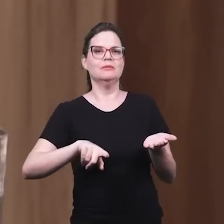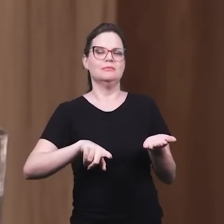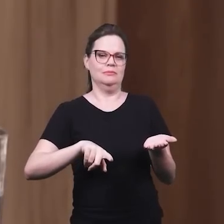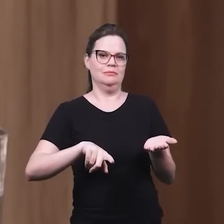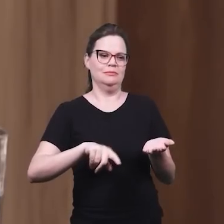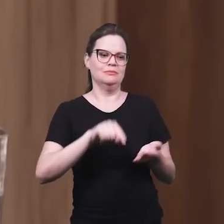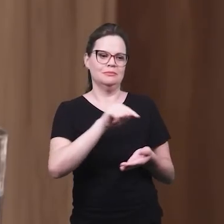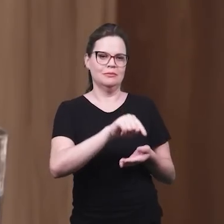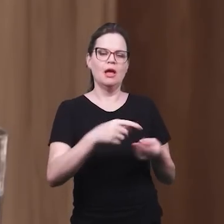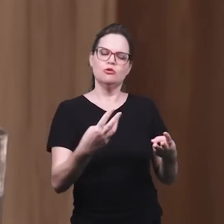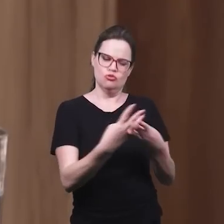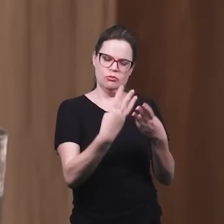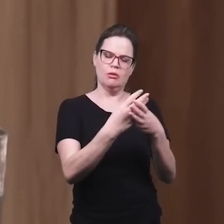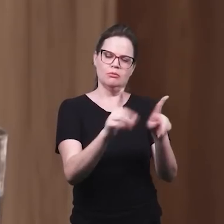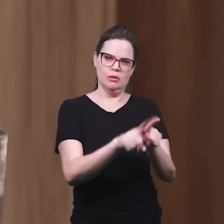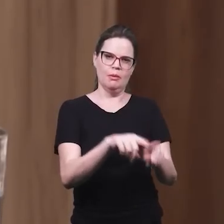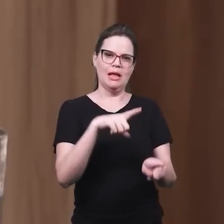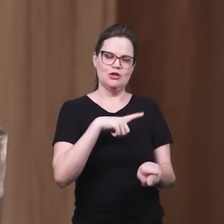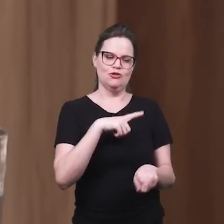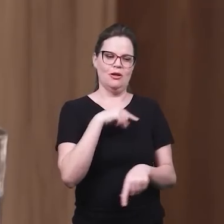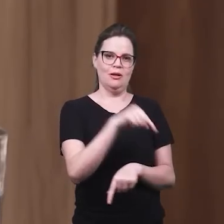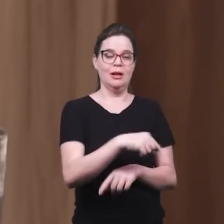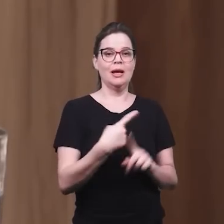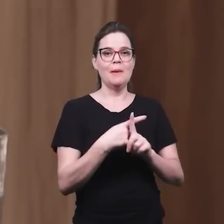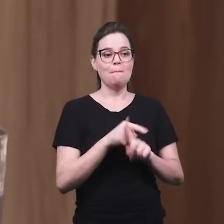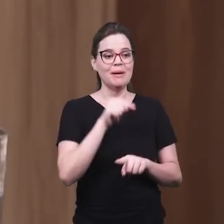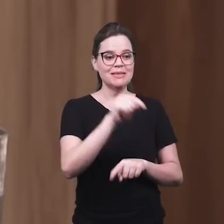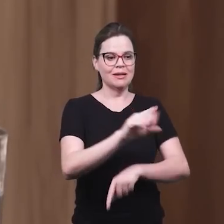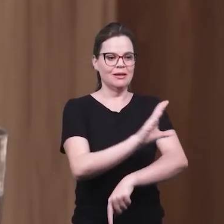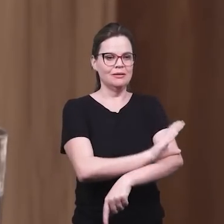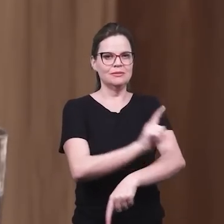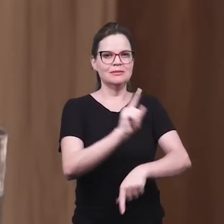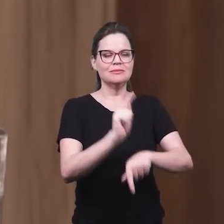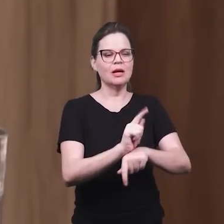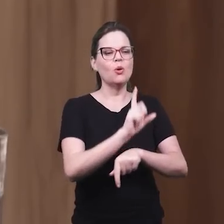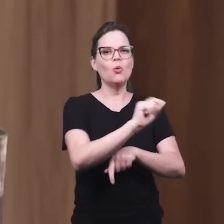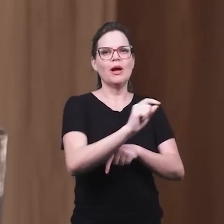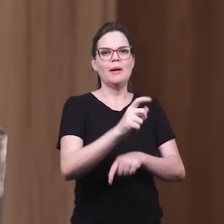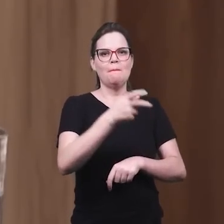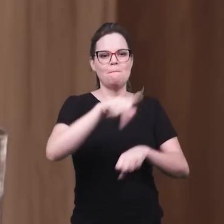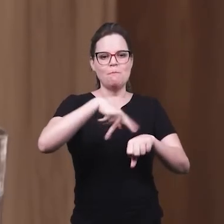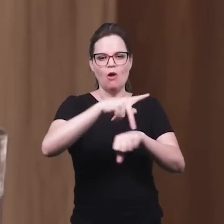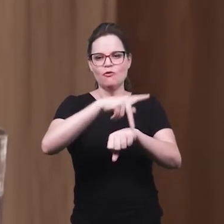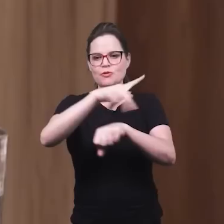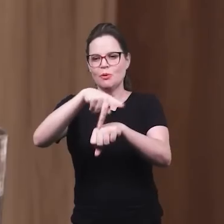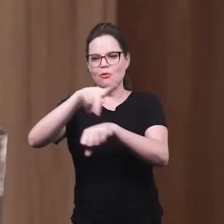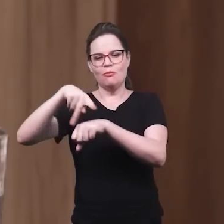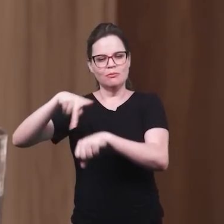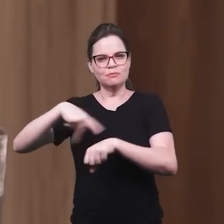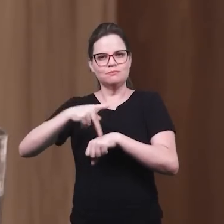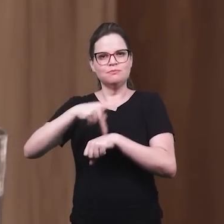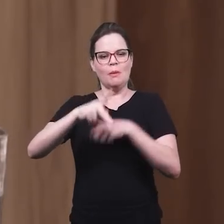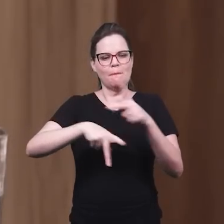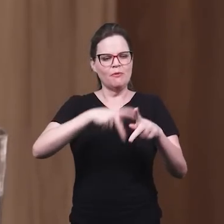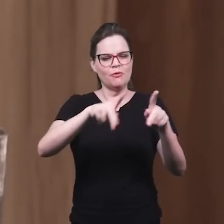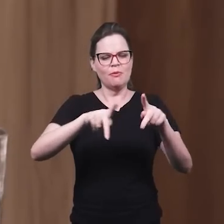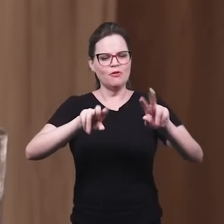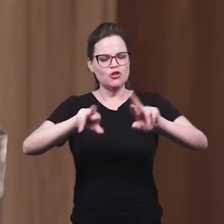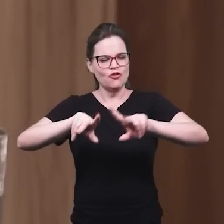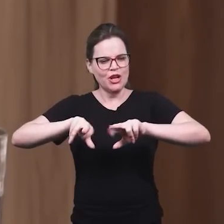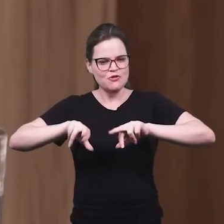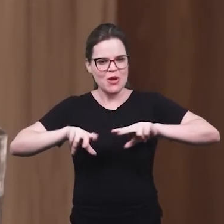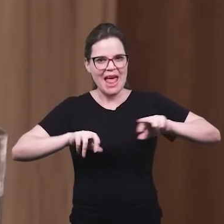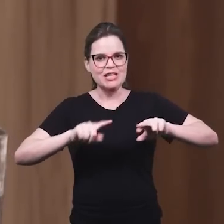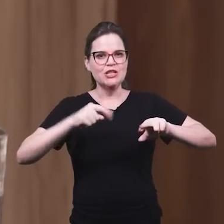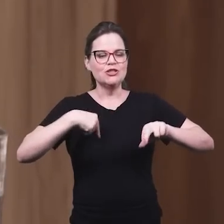judaica. Caná atraía a presença dos gentios, embora estivesse situada numa área predominantemente judaica.